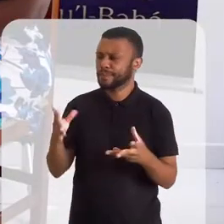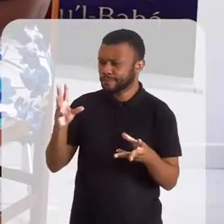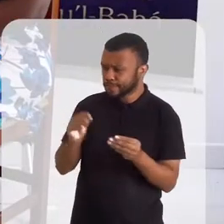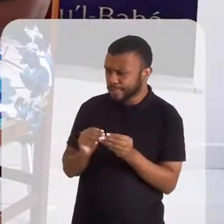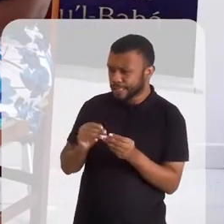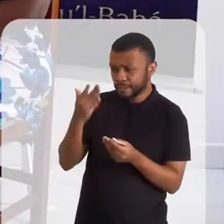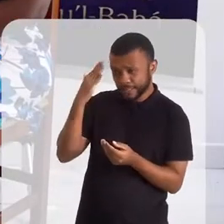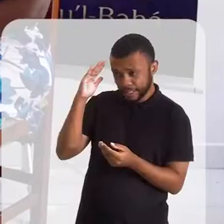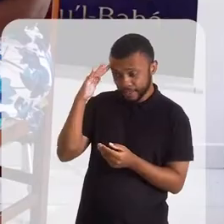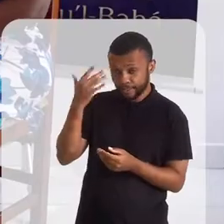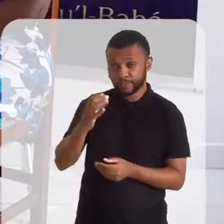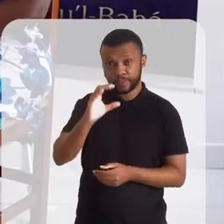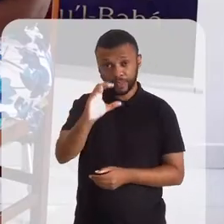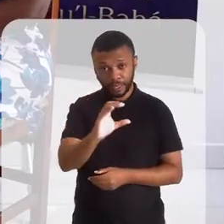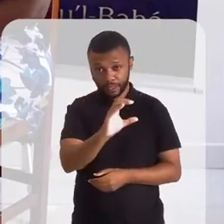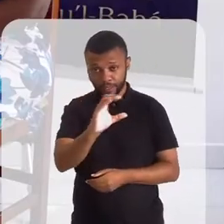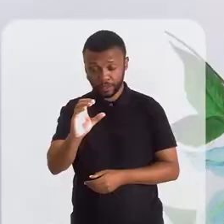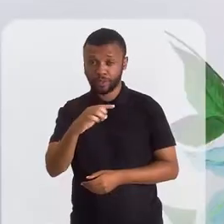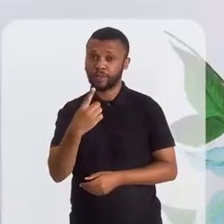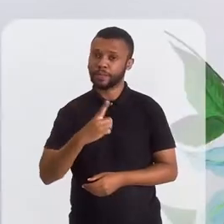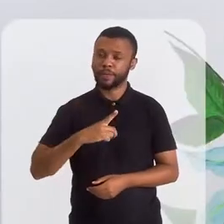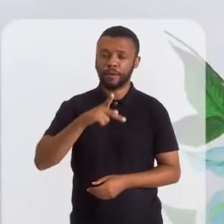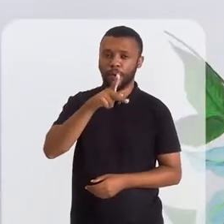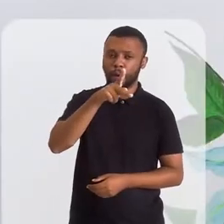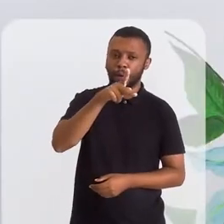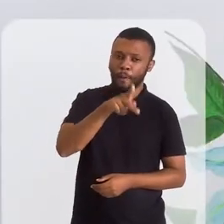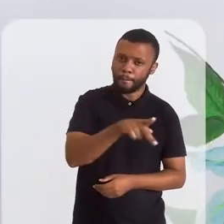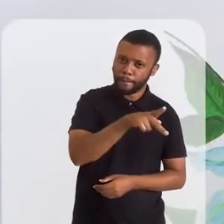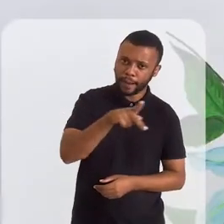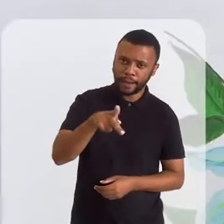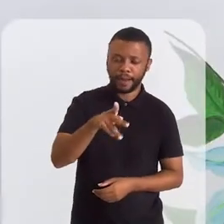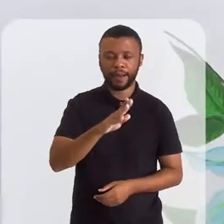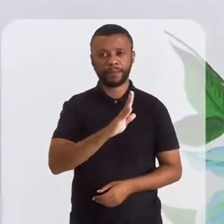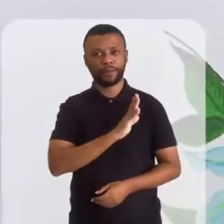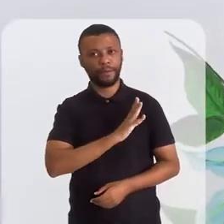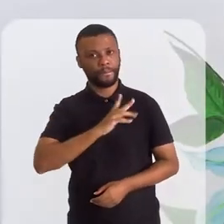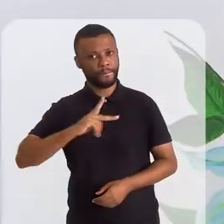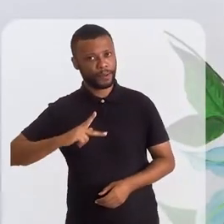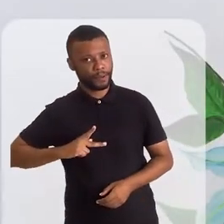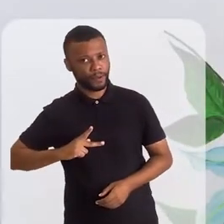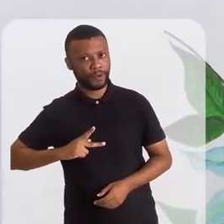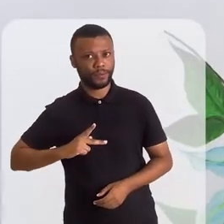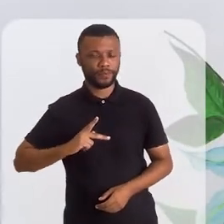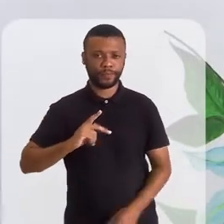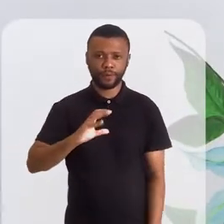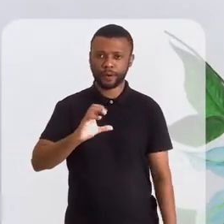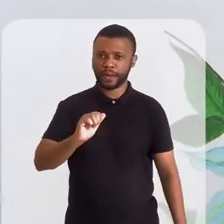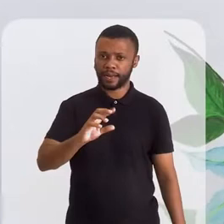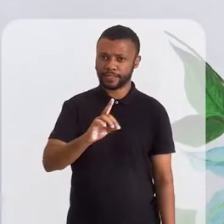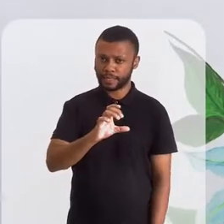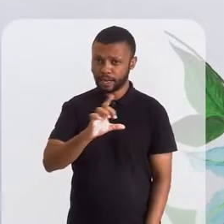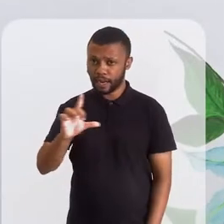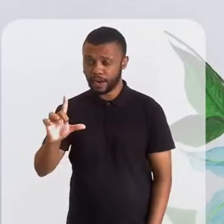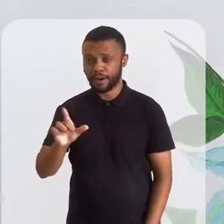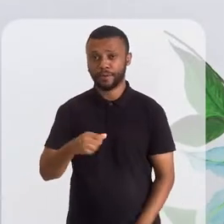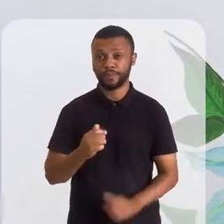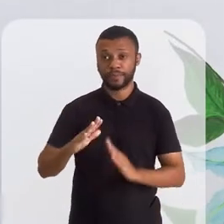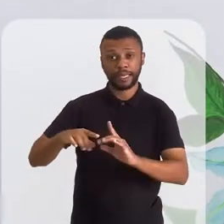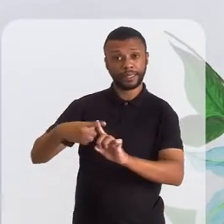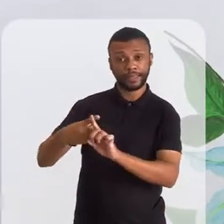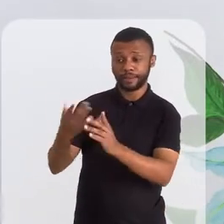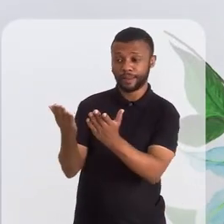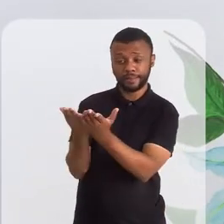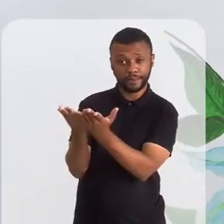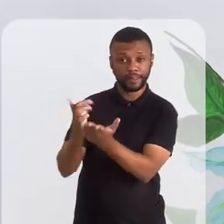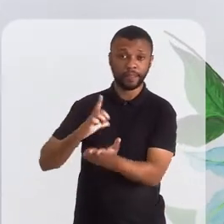ver se eu entendi. Na Igreja Católica nós temos o padre, o bispo, o cardeal. Na Igreja Evangélica